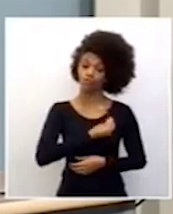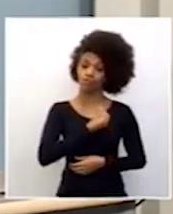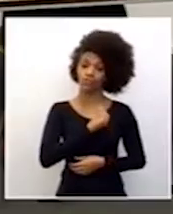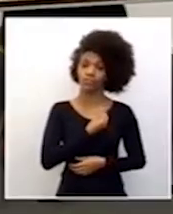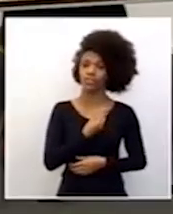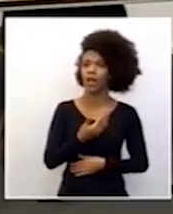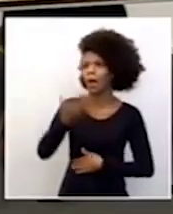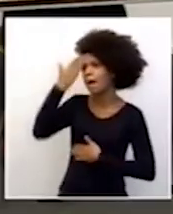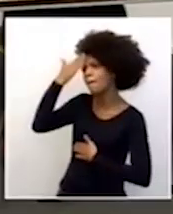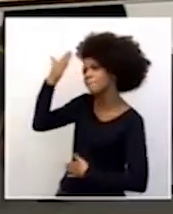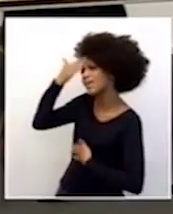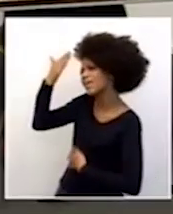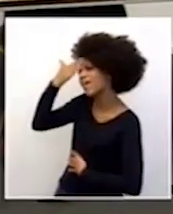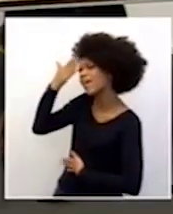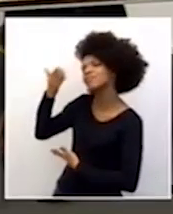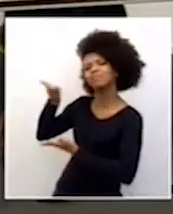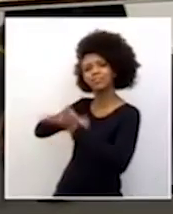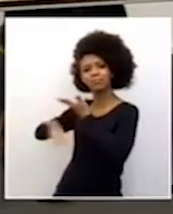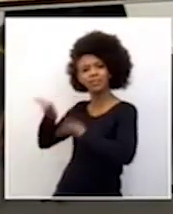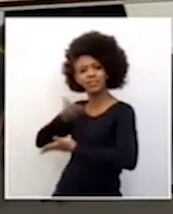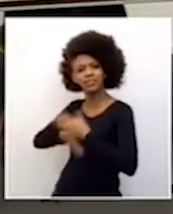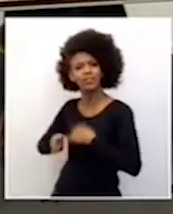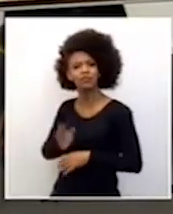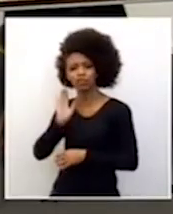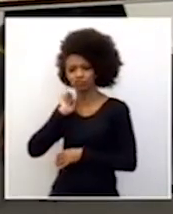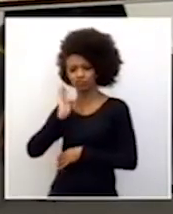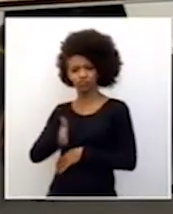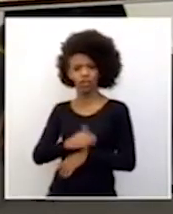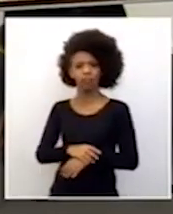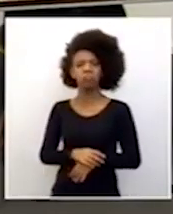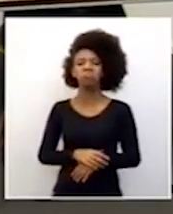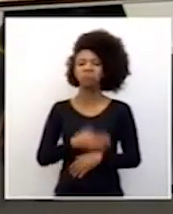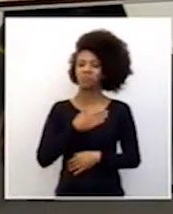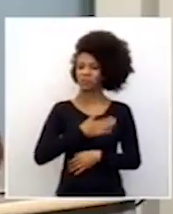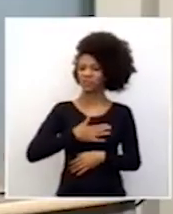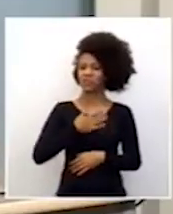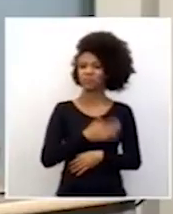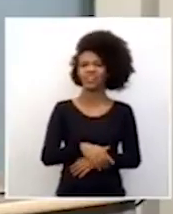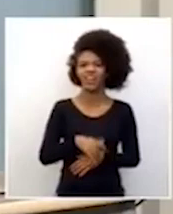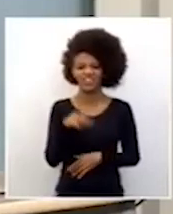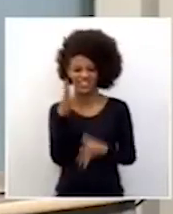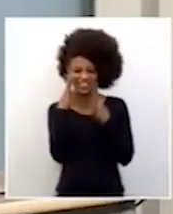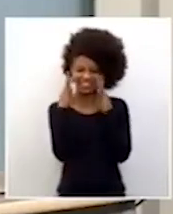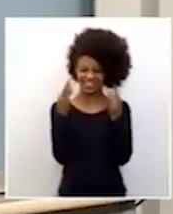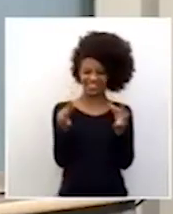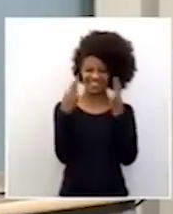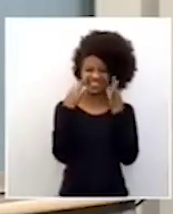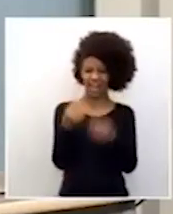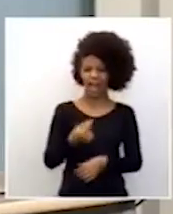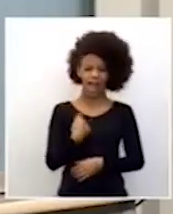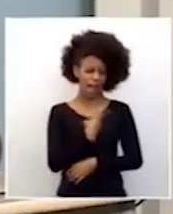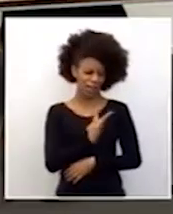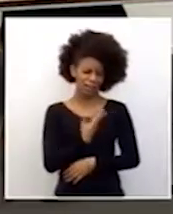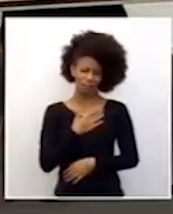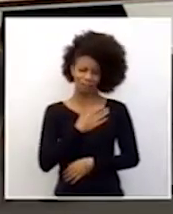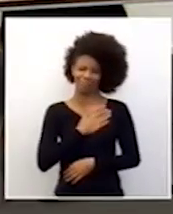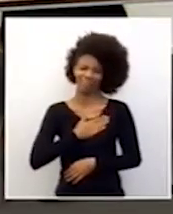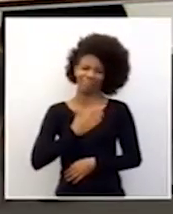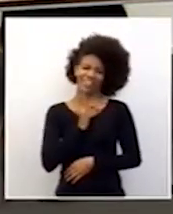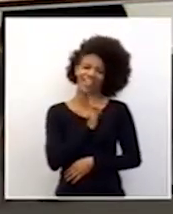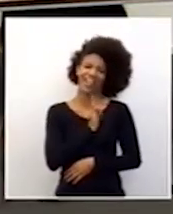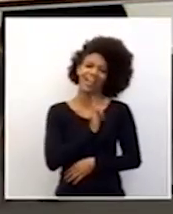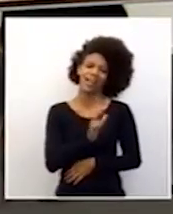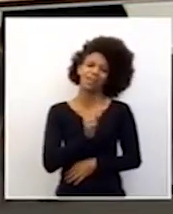dentro pela participação. Professor, obrigado pela participação imediata. Muito bom, adoramos. Vocês estão aí ligadinhos, a gente ama quando tem